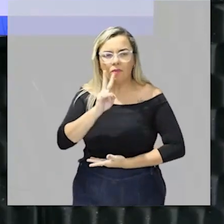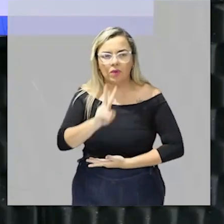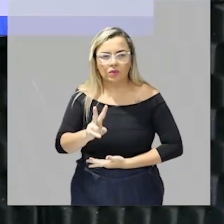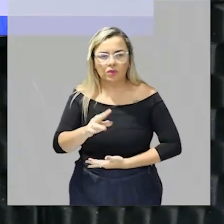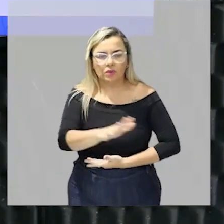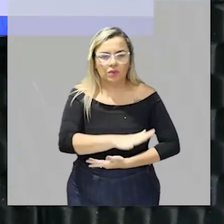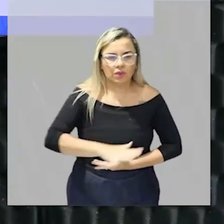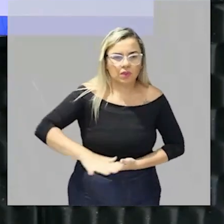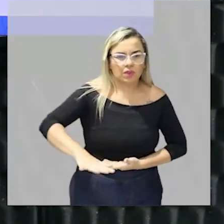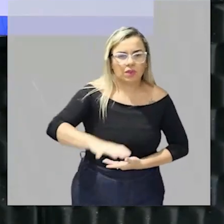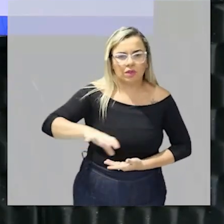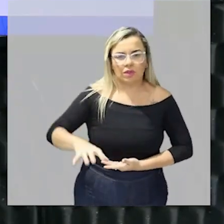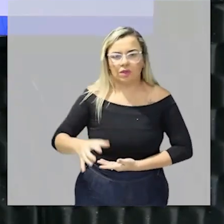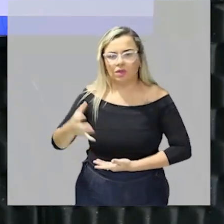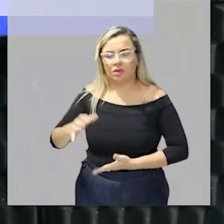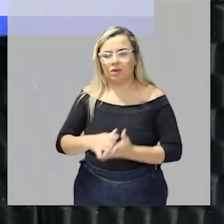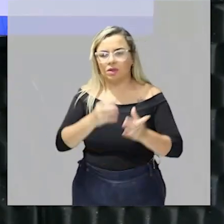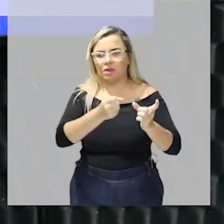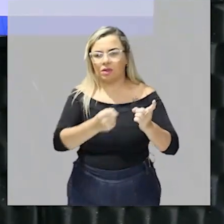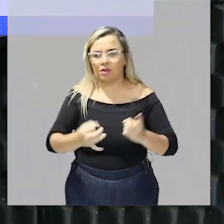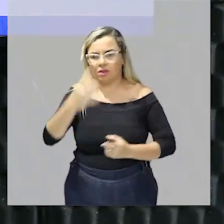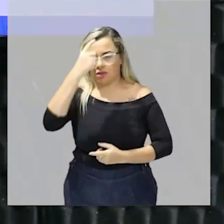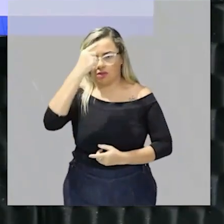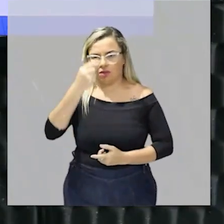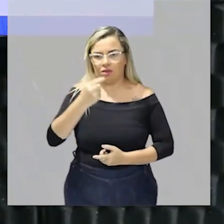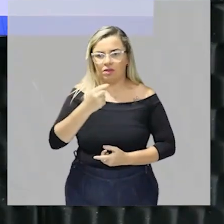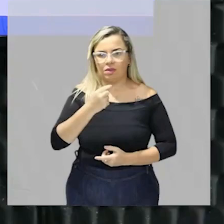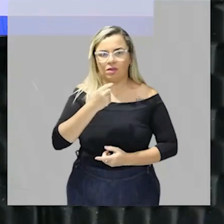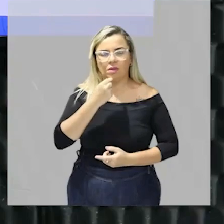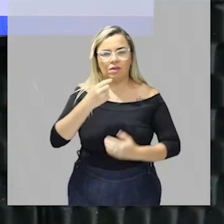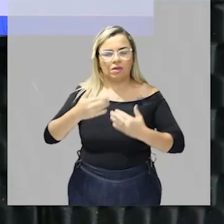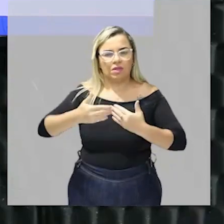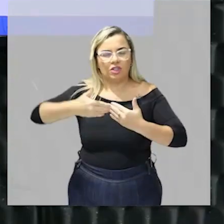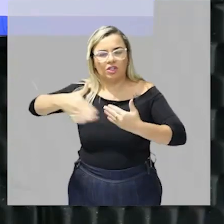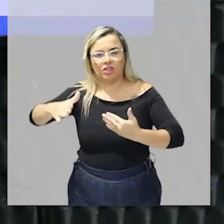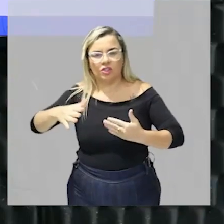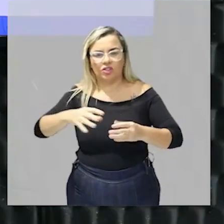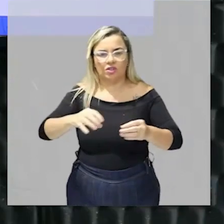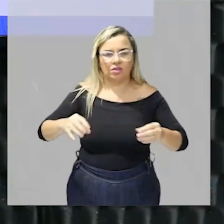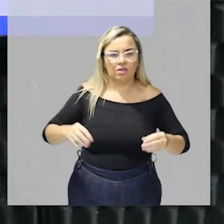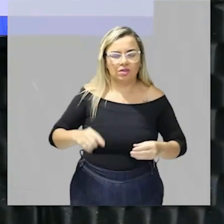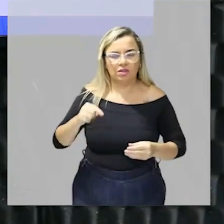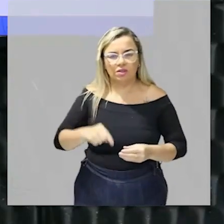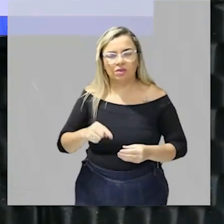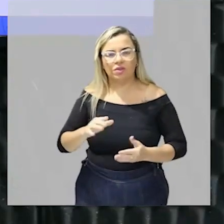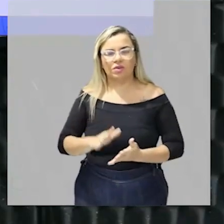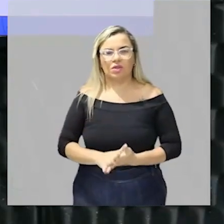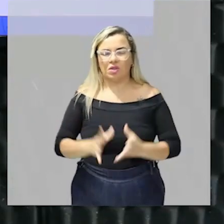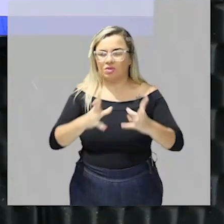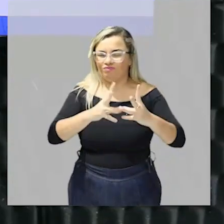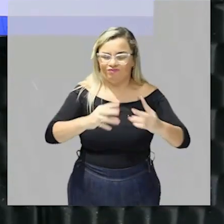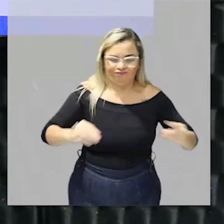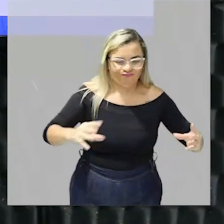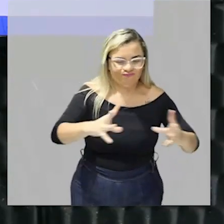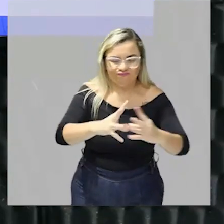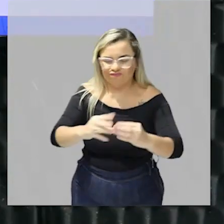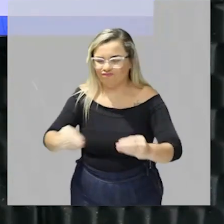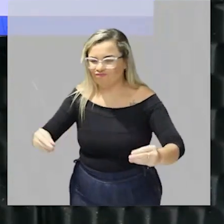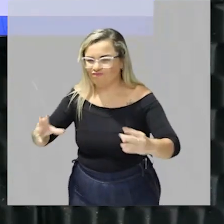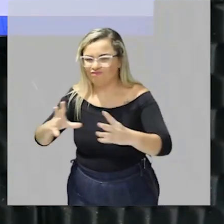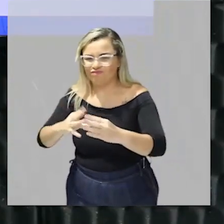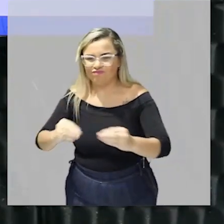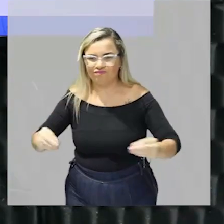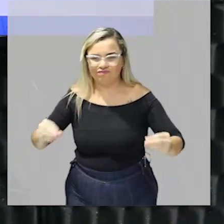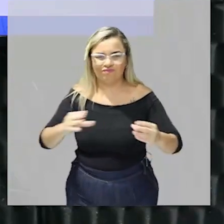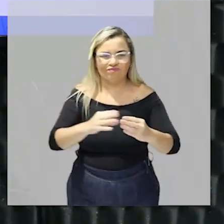acontecem só pode ser descrito como imagem extraterrena, justamente pelo tanto de eliminação, pelas